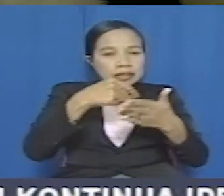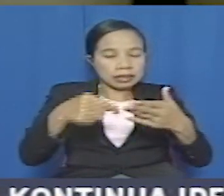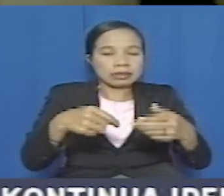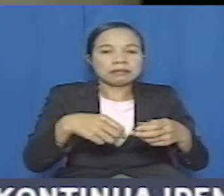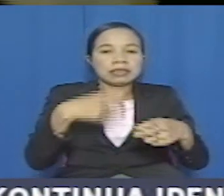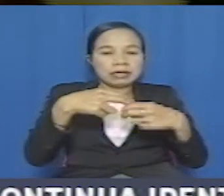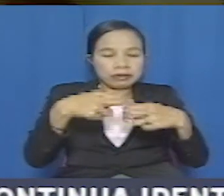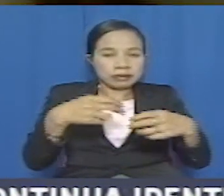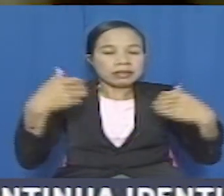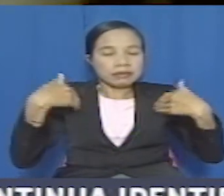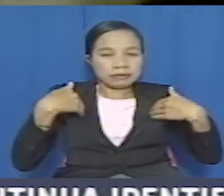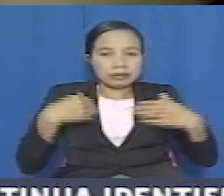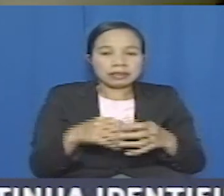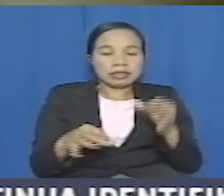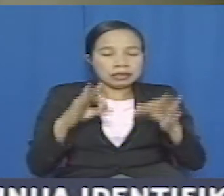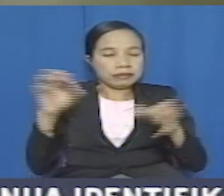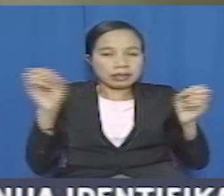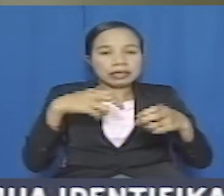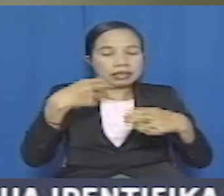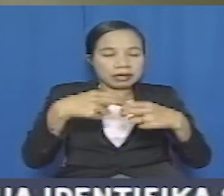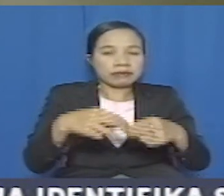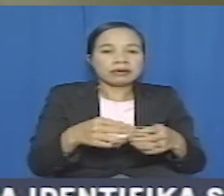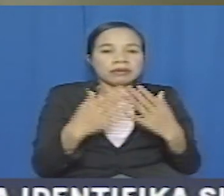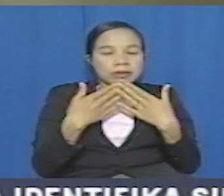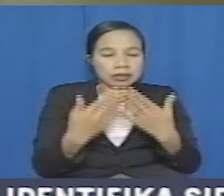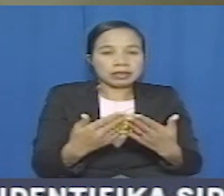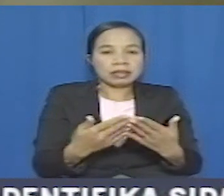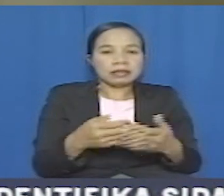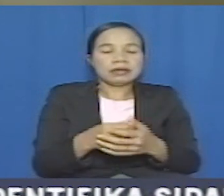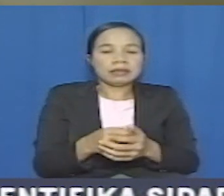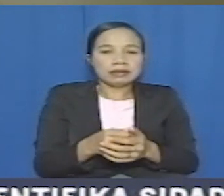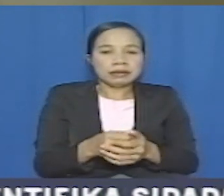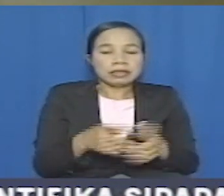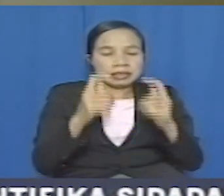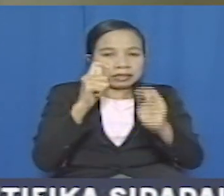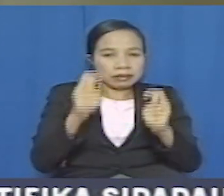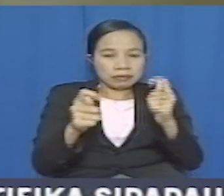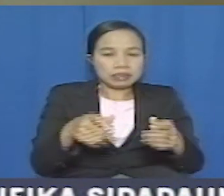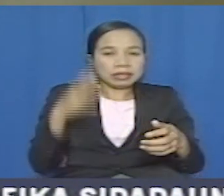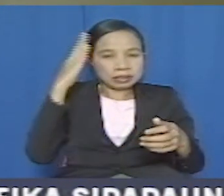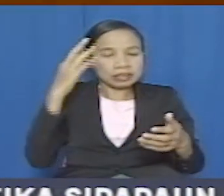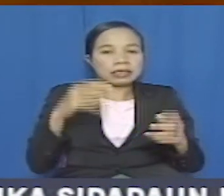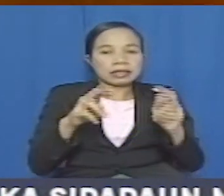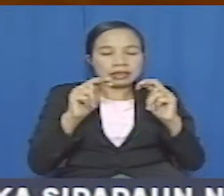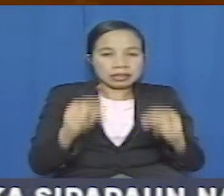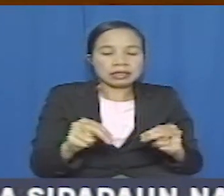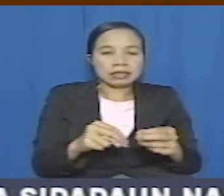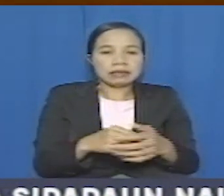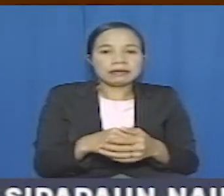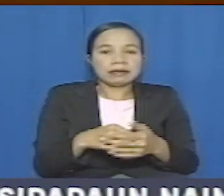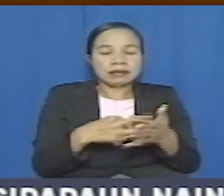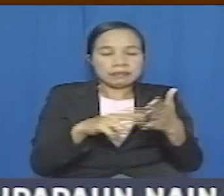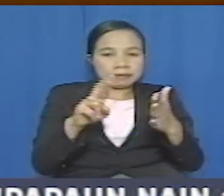A ameaça grave vai ir calar. Se ela é grave, obrigado o tribunal, graças a Deus, parte de defesa, entende que tem que absolver. E a julgamento